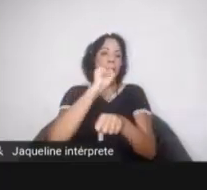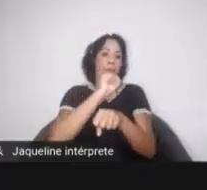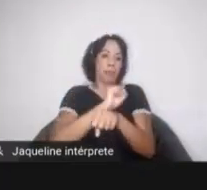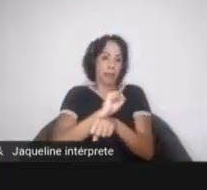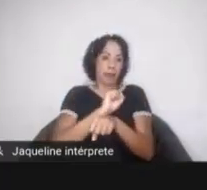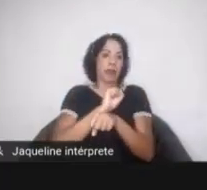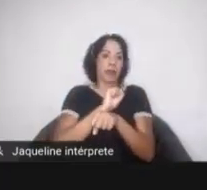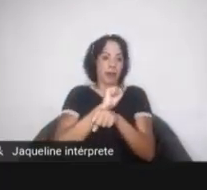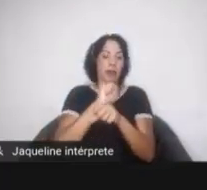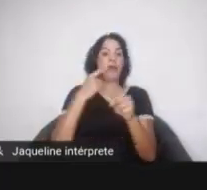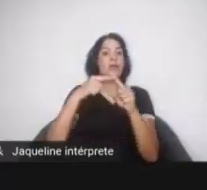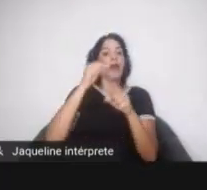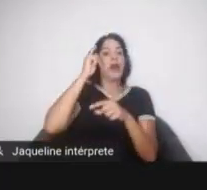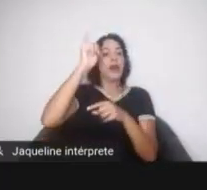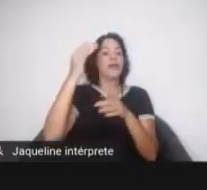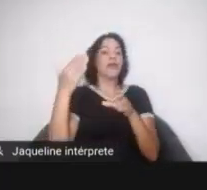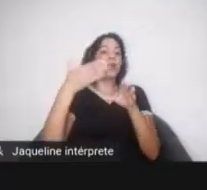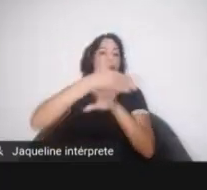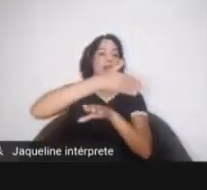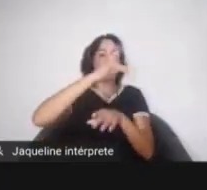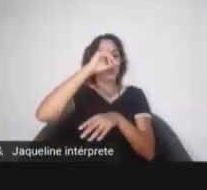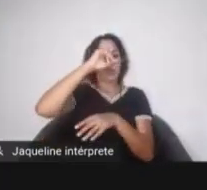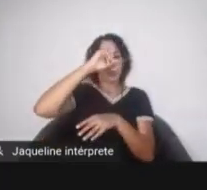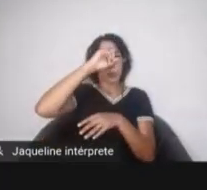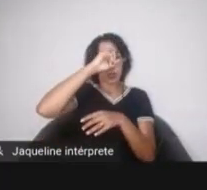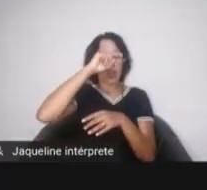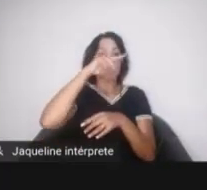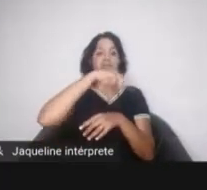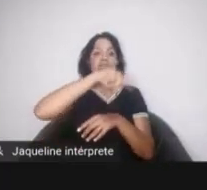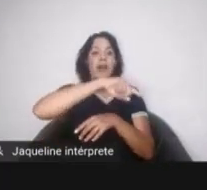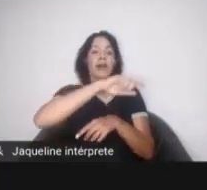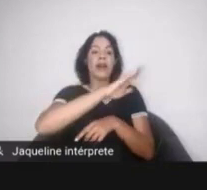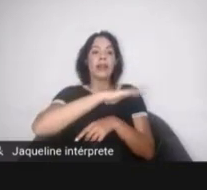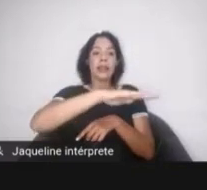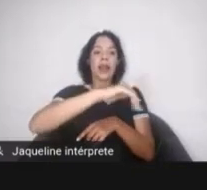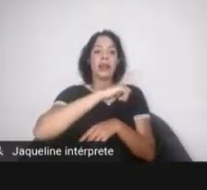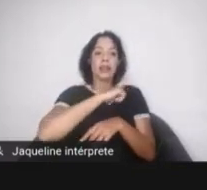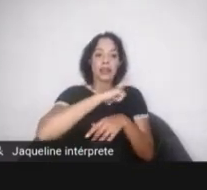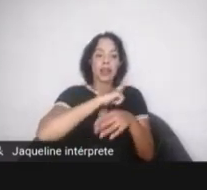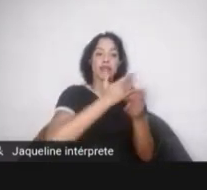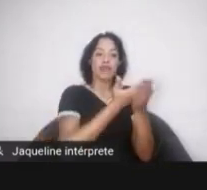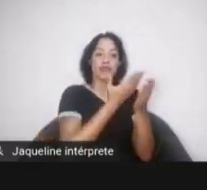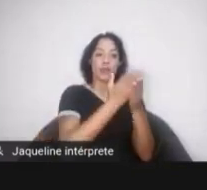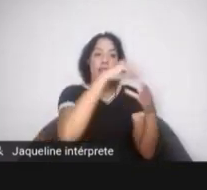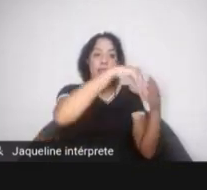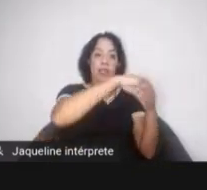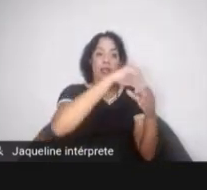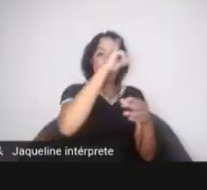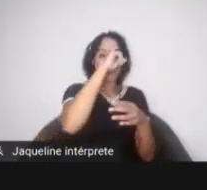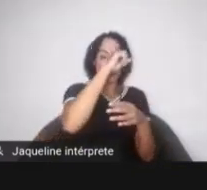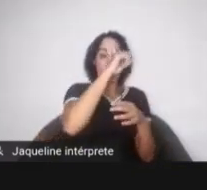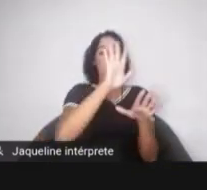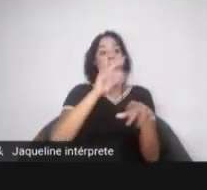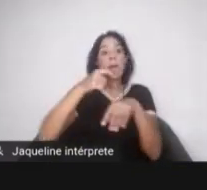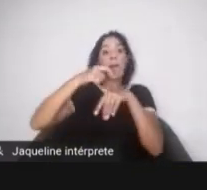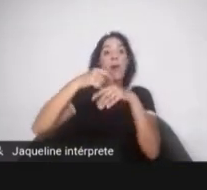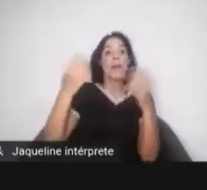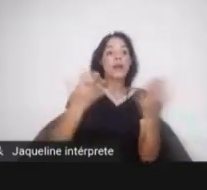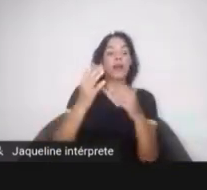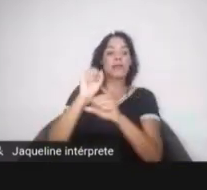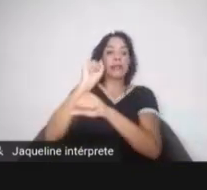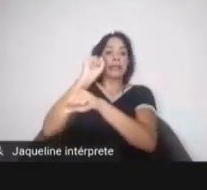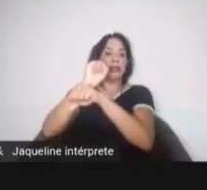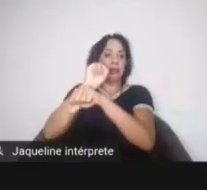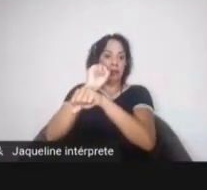ao hospital para atender as crianças nas classes hospitalares.